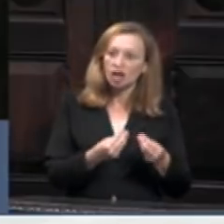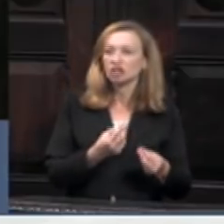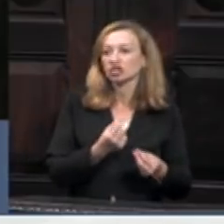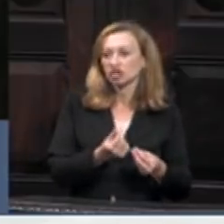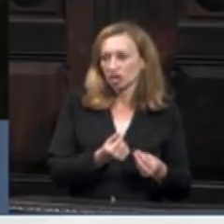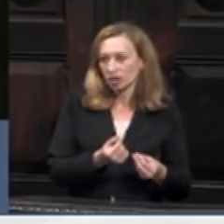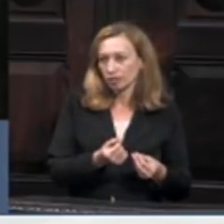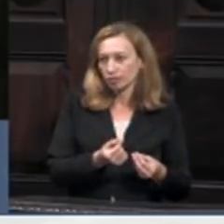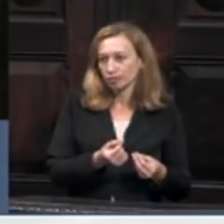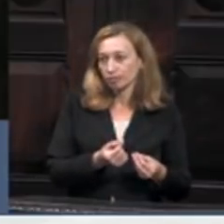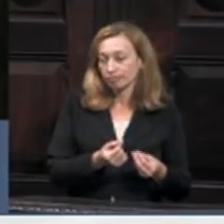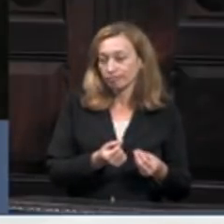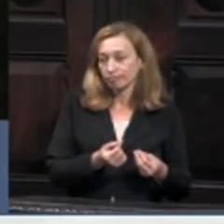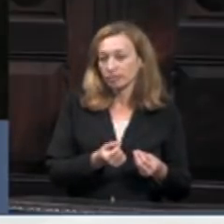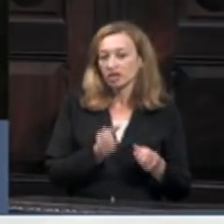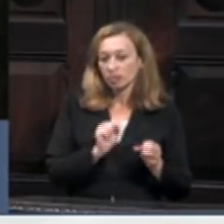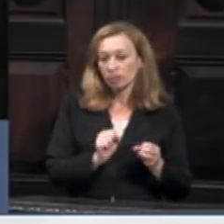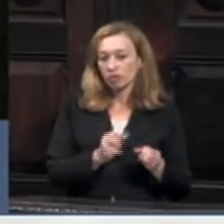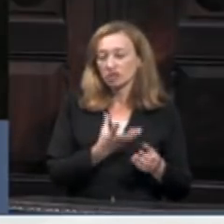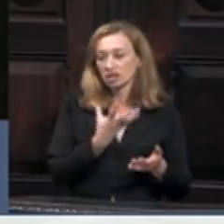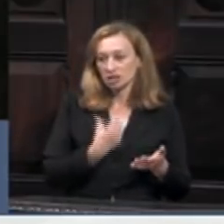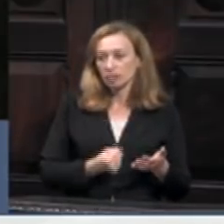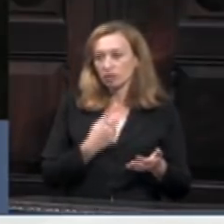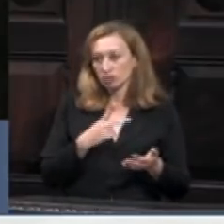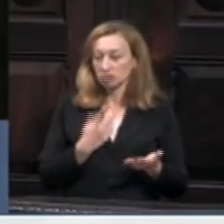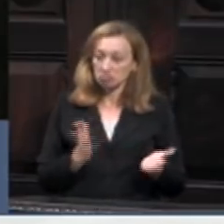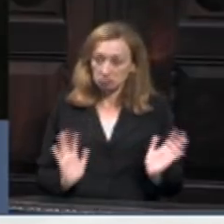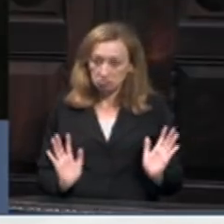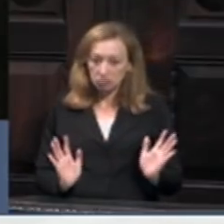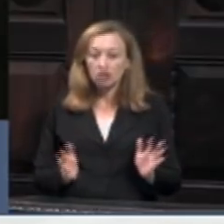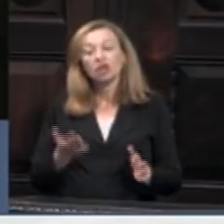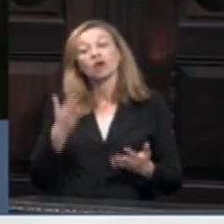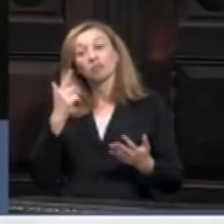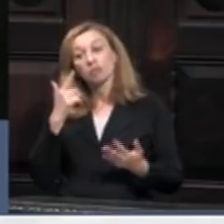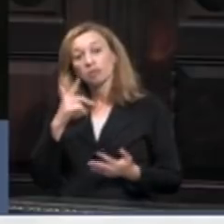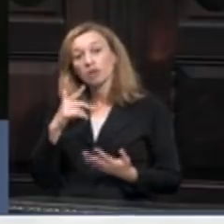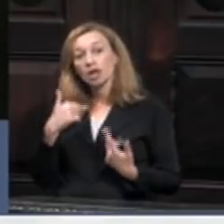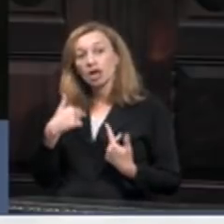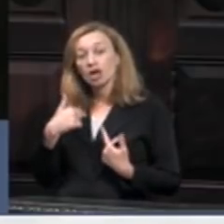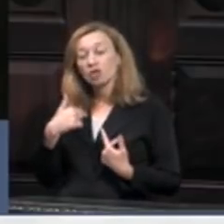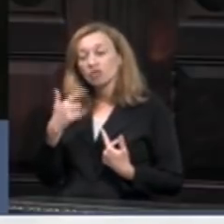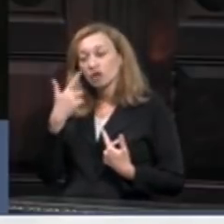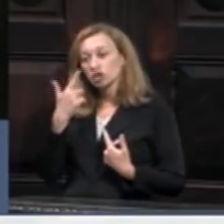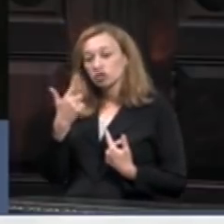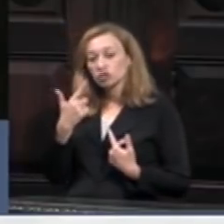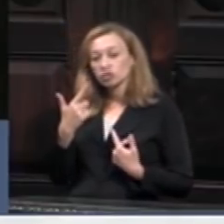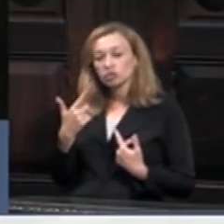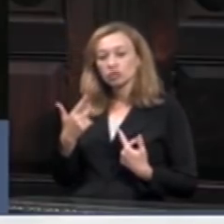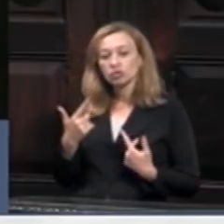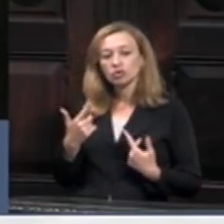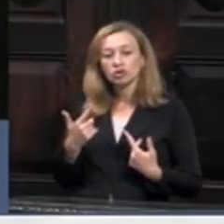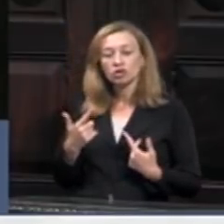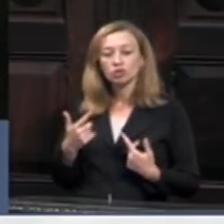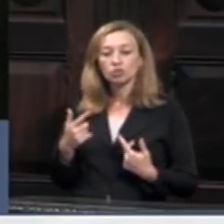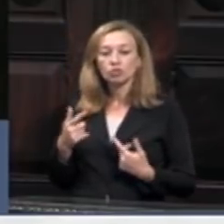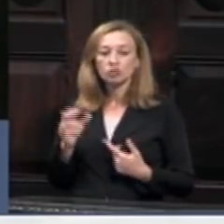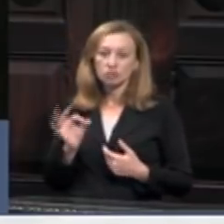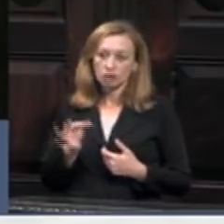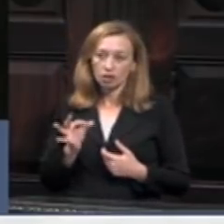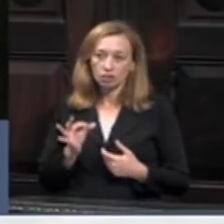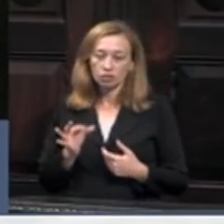jus ao benefício. Então, me parece, senhor presidente, que a alternativa